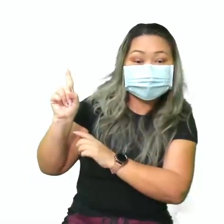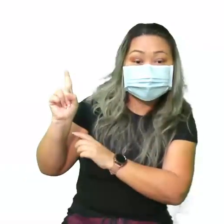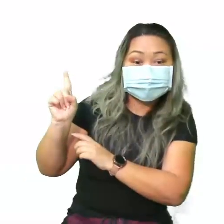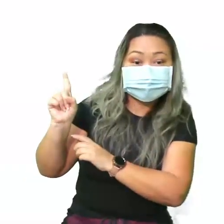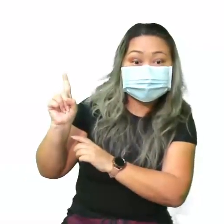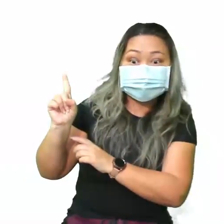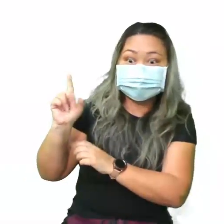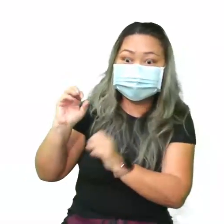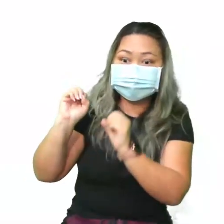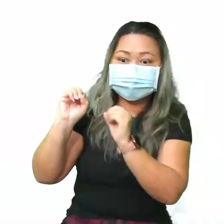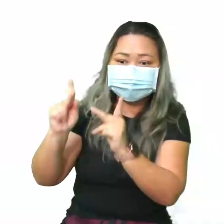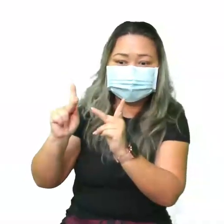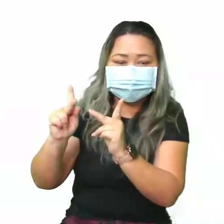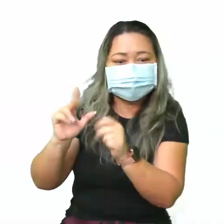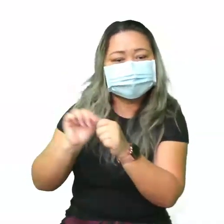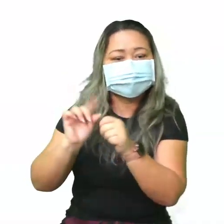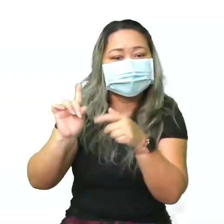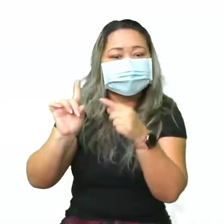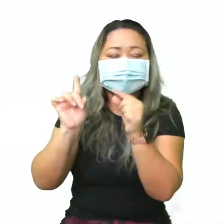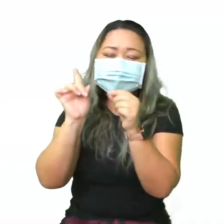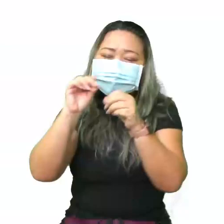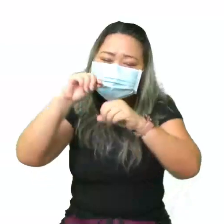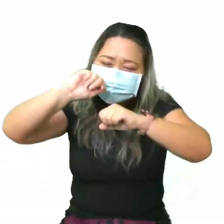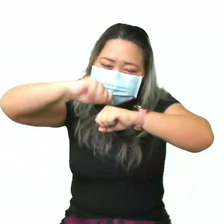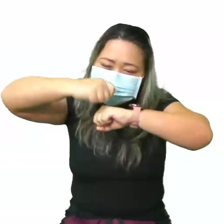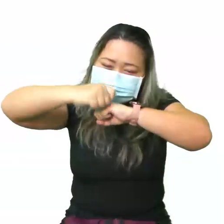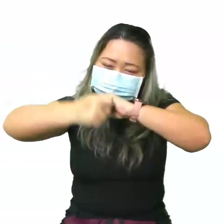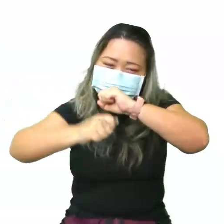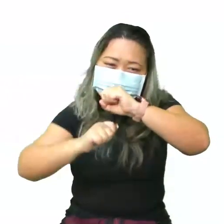todo, o ser vivo completo, tá bom? Então,